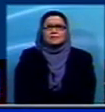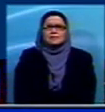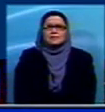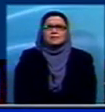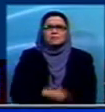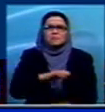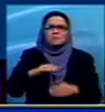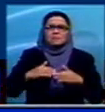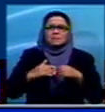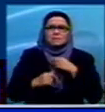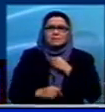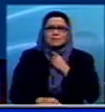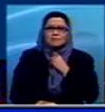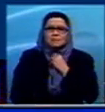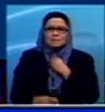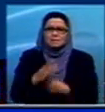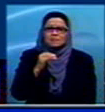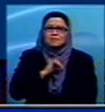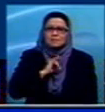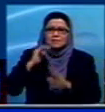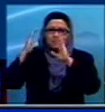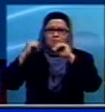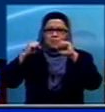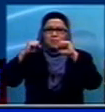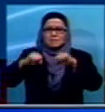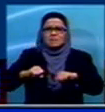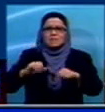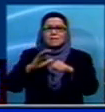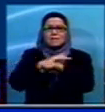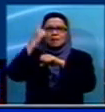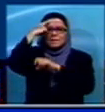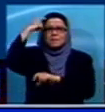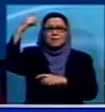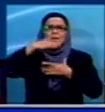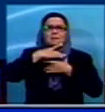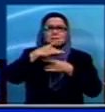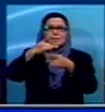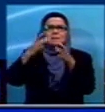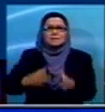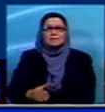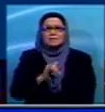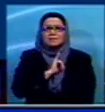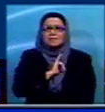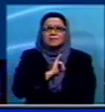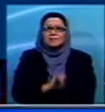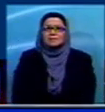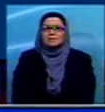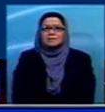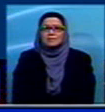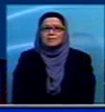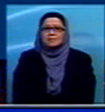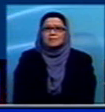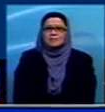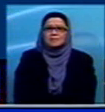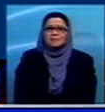espera, né? E principalmente nós, jogadores, comissão técnica, espero que esse dia de